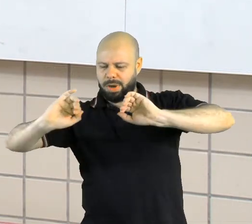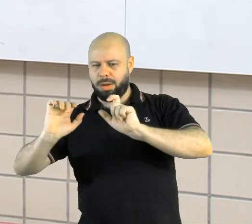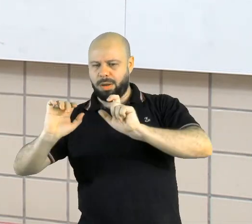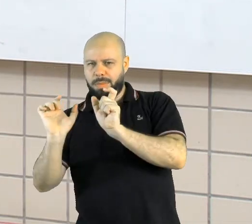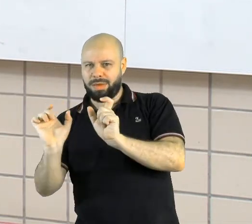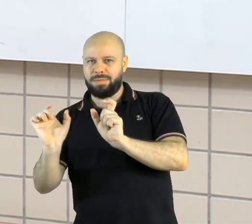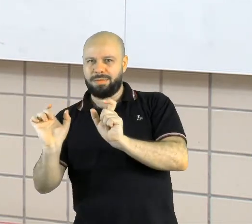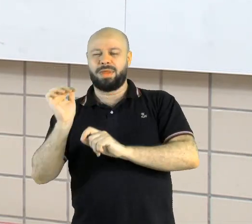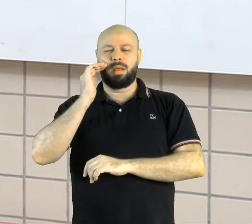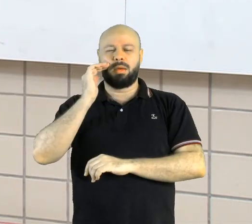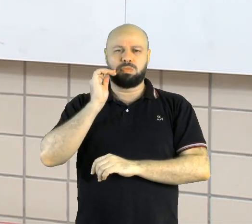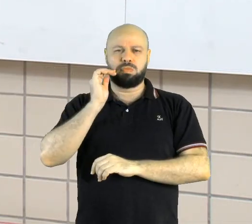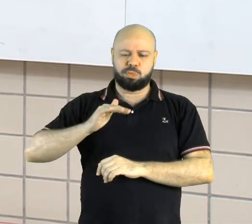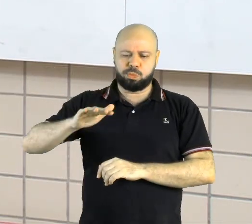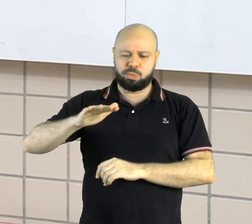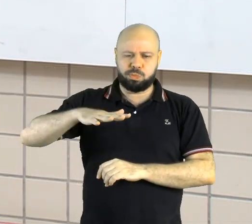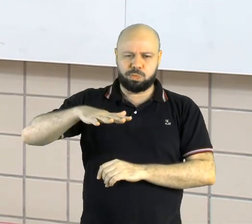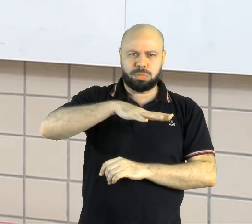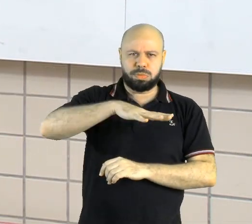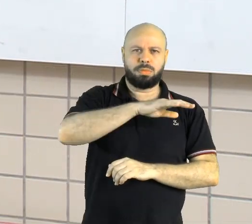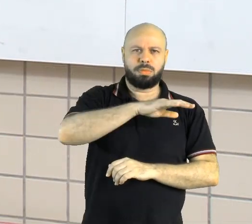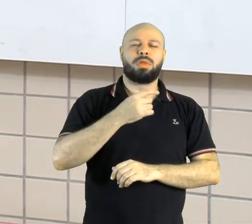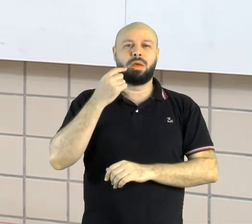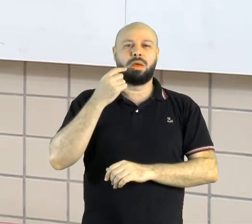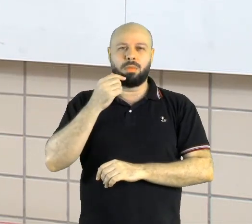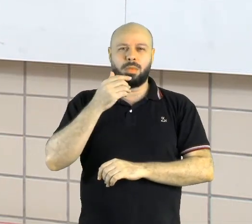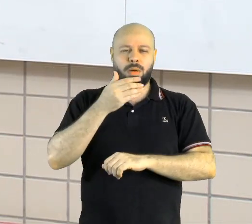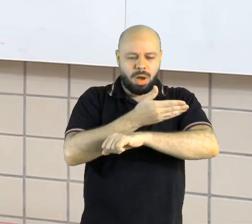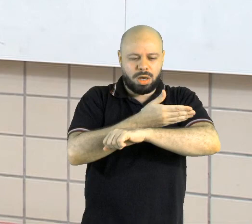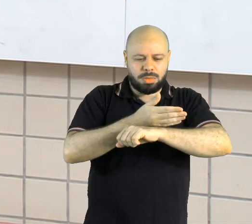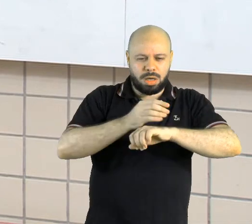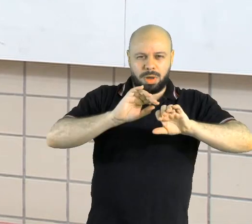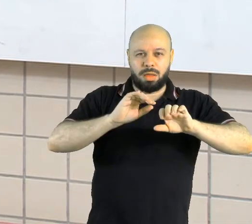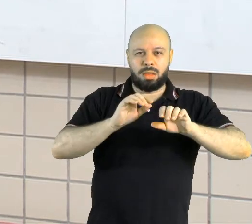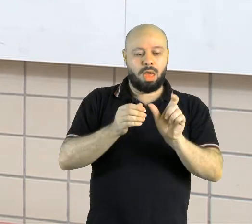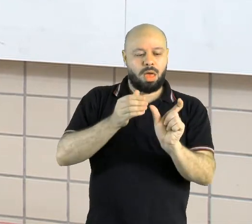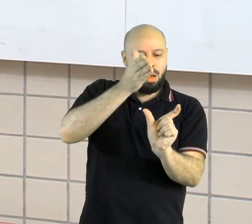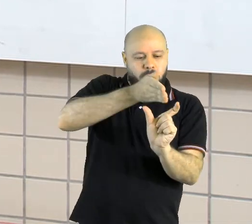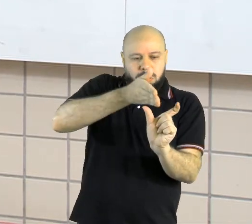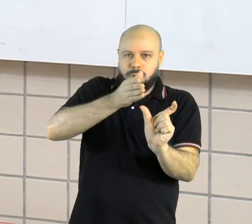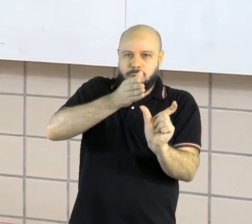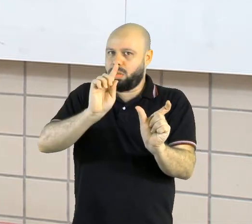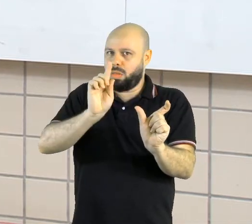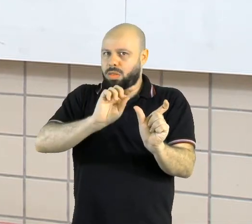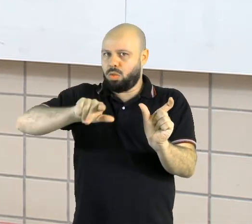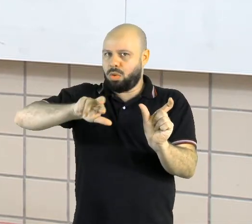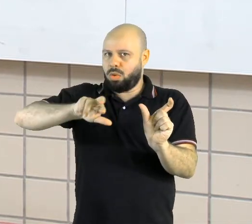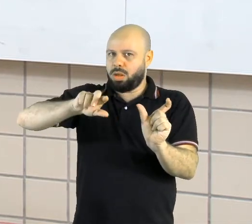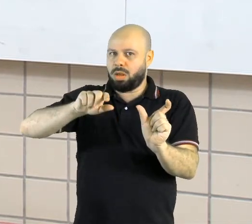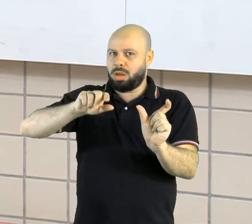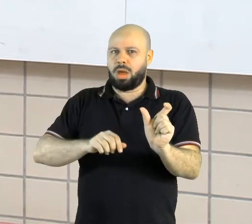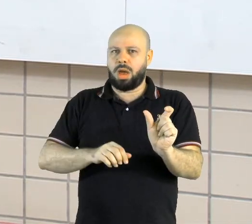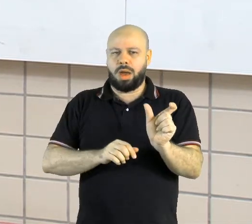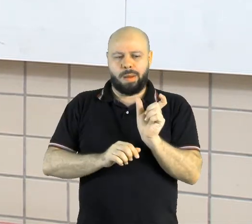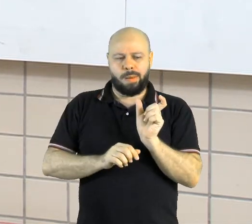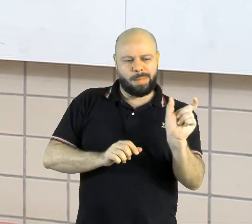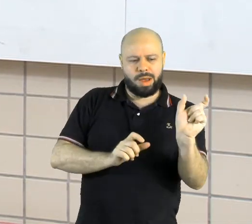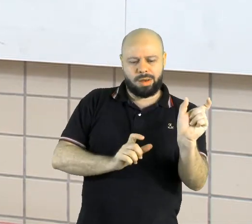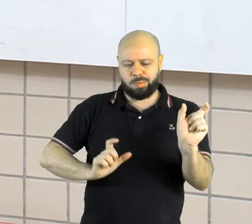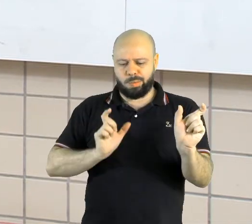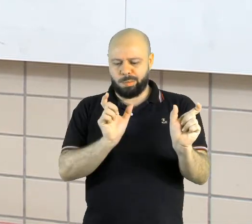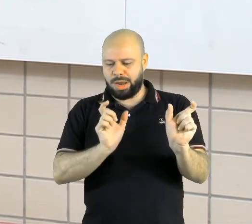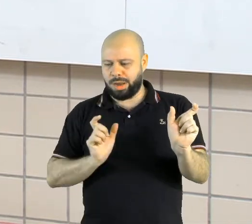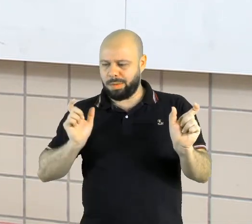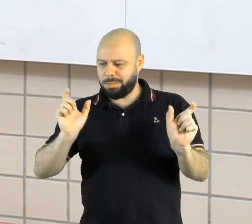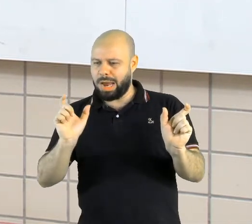espaço, deixando um pequenininho espaço em branco. Não é separar em sílabas. separar as palavras, certo?